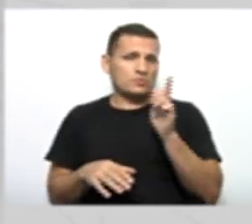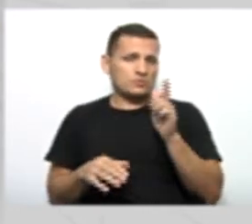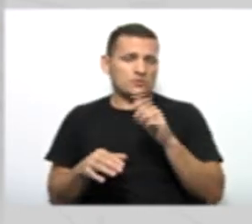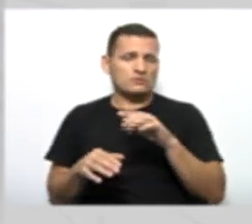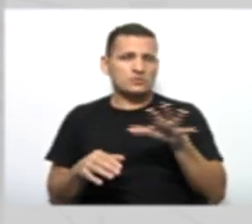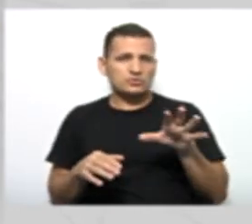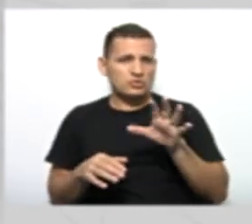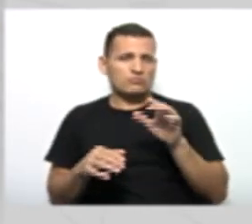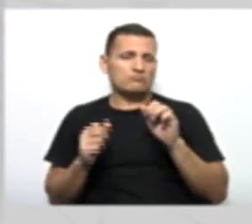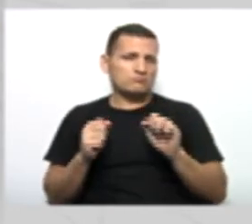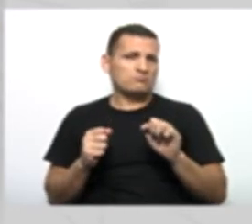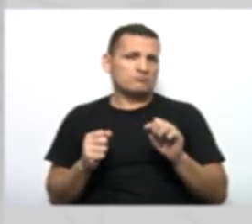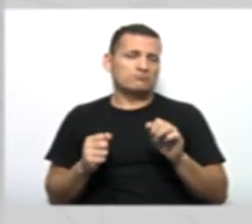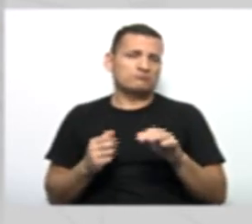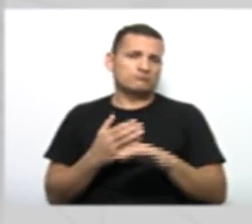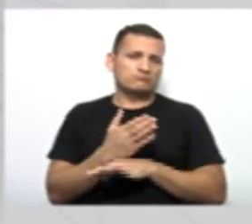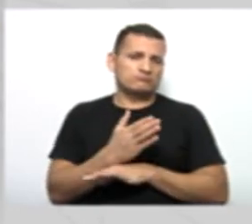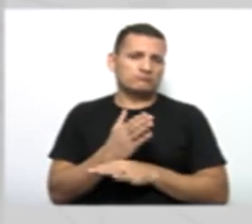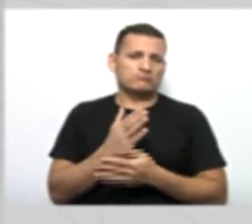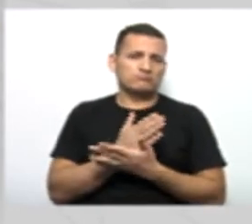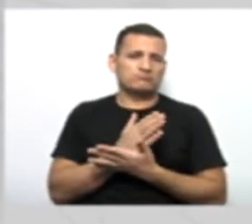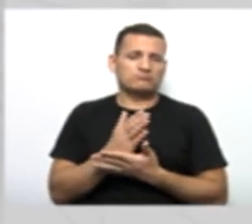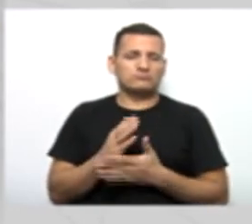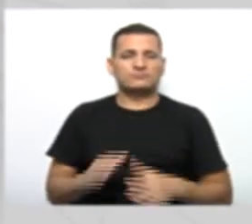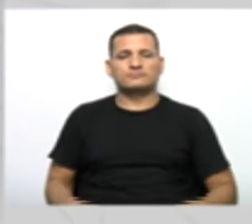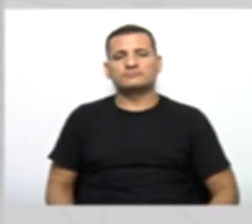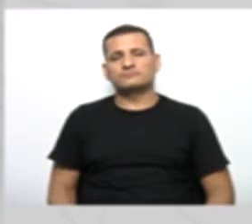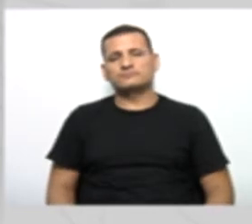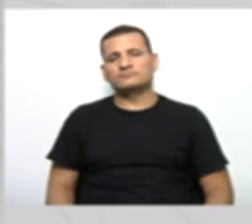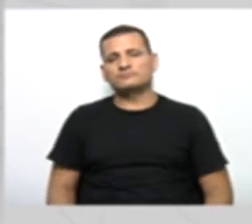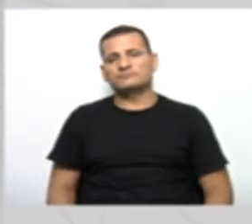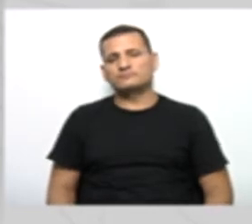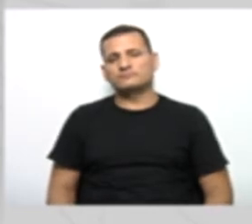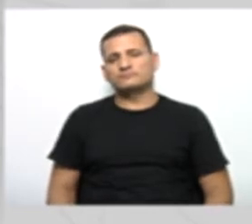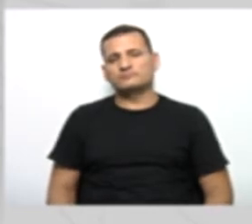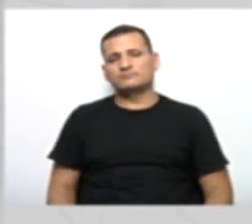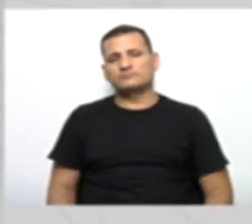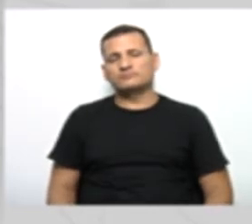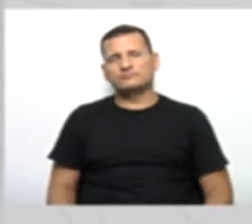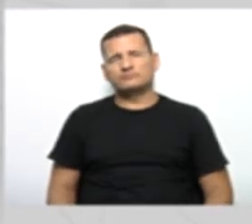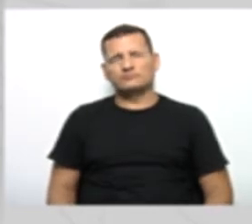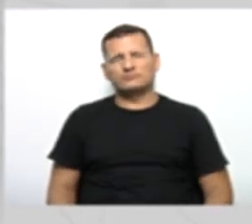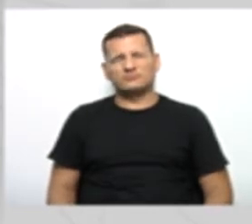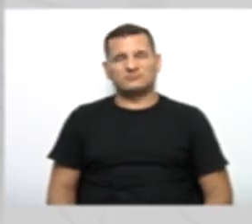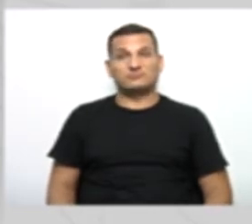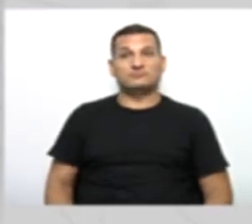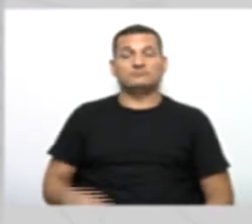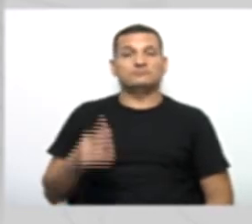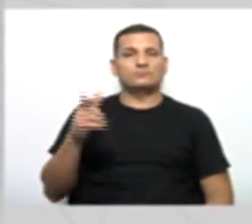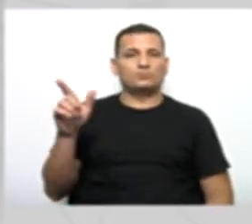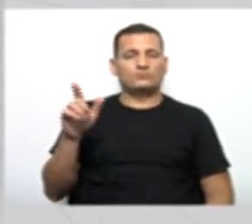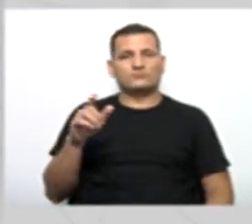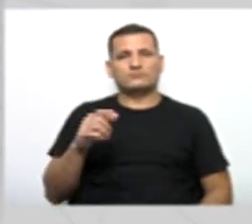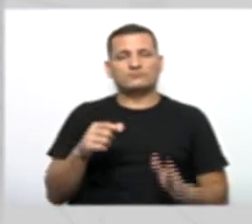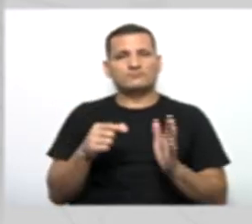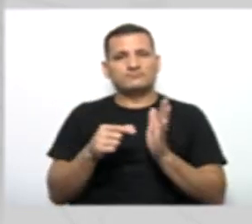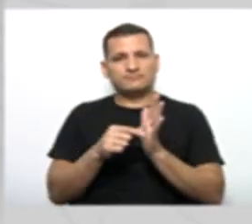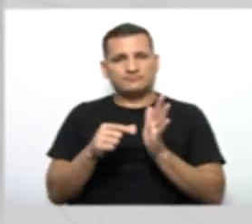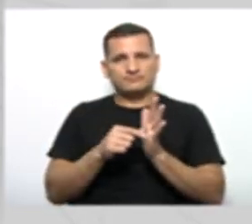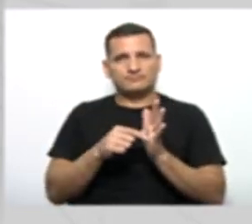exemplo, as reservas extrativistas. Uma outra ferramenta da gestão ambiental é o